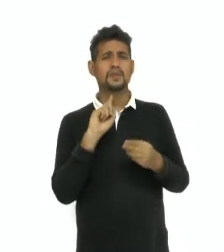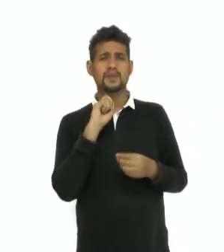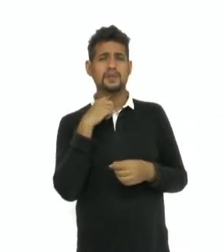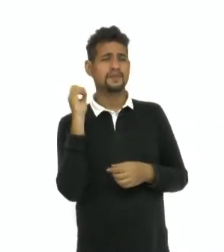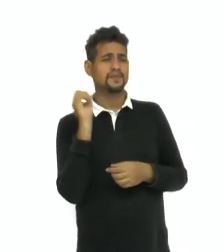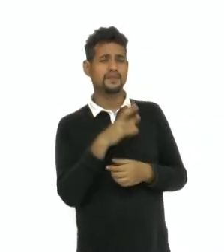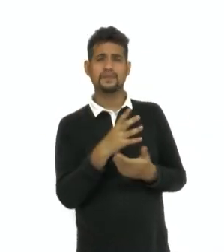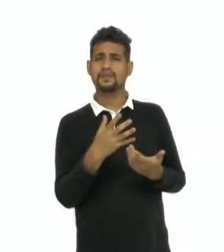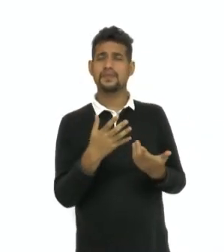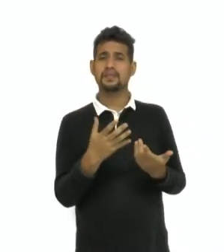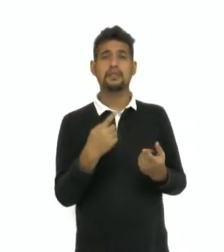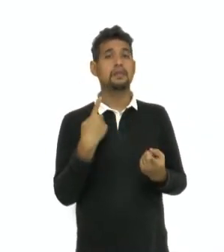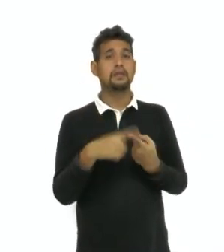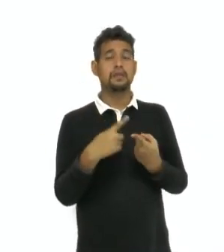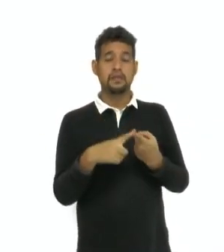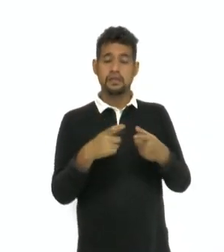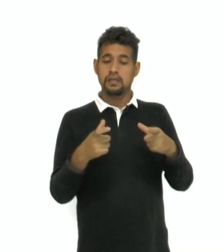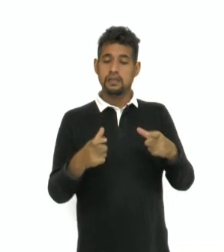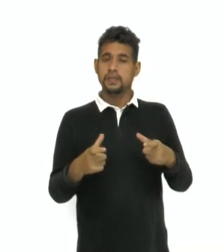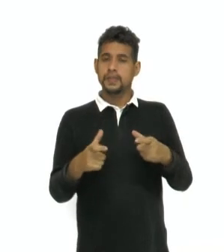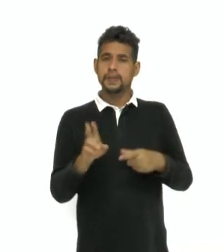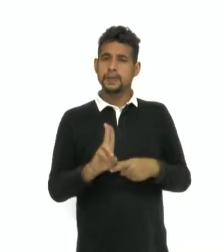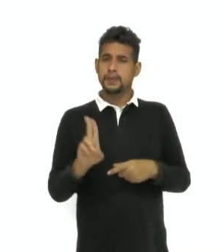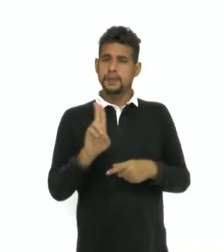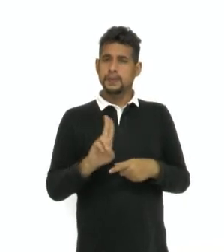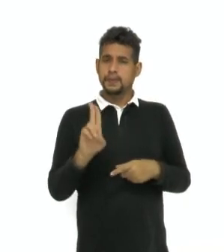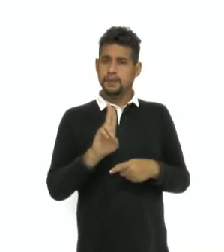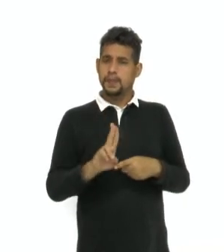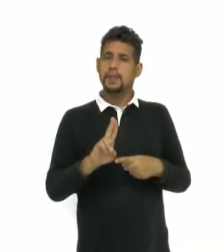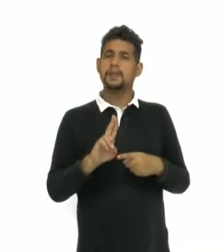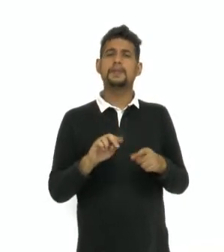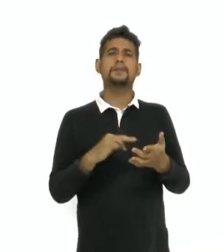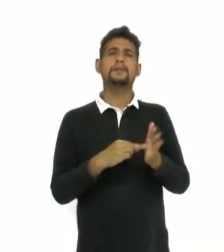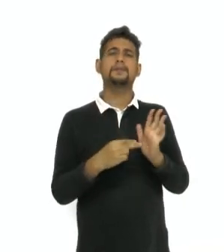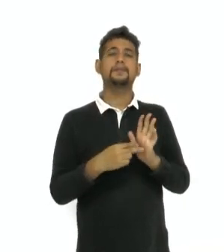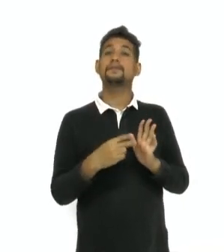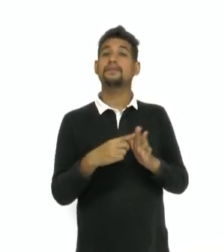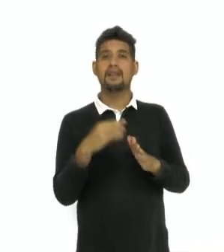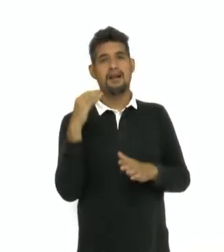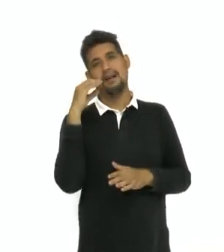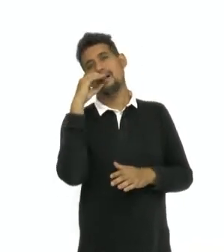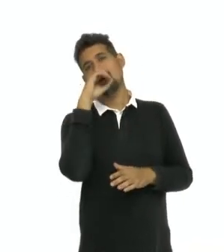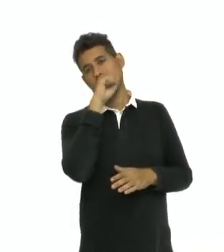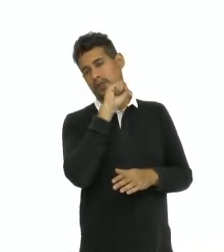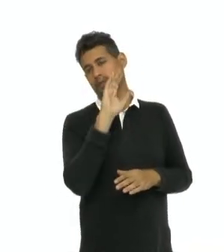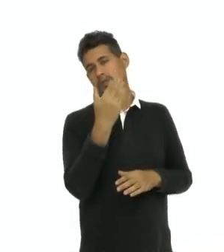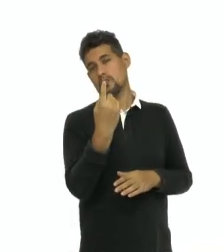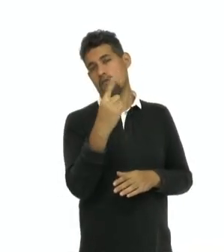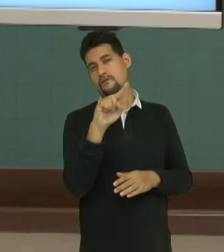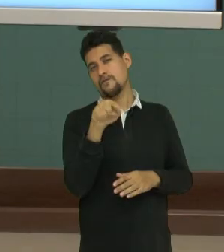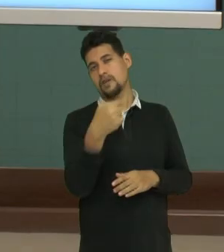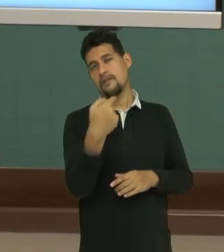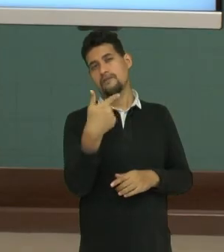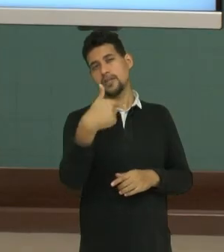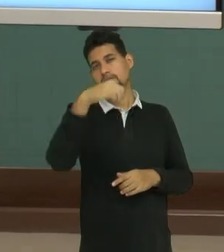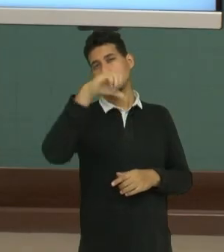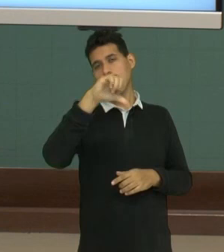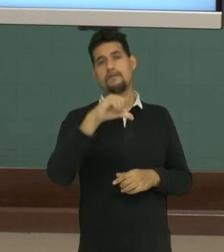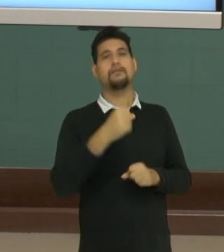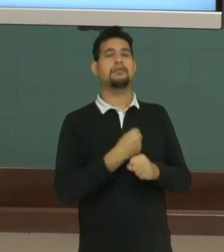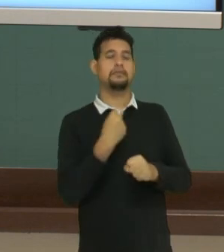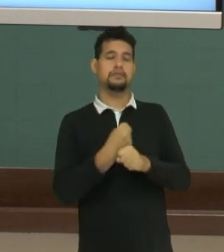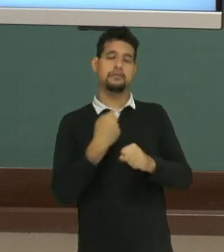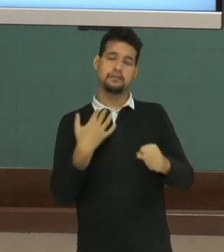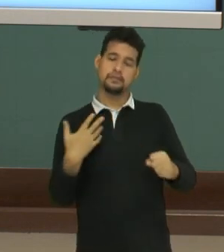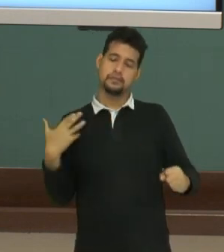eletrônico. Estima-se que os dispositivos utilizados para as transações têm uma vida útil média de 1,29